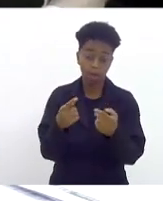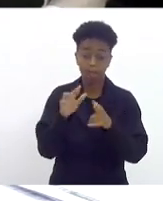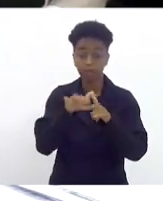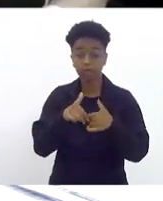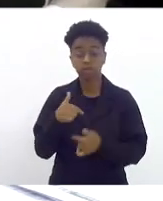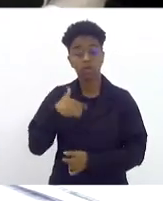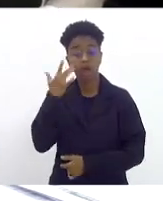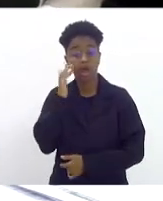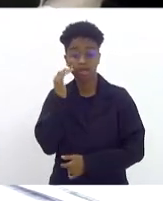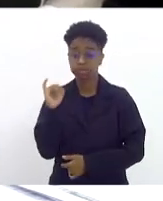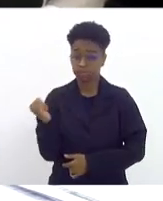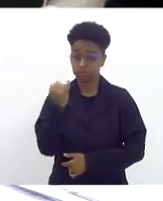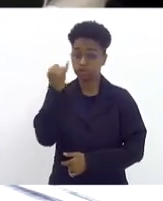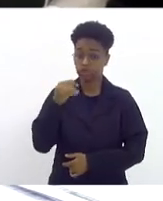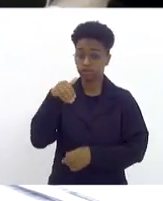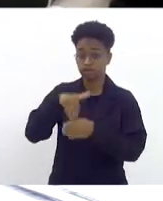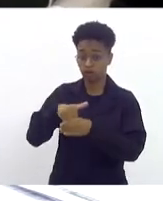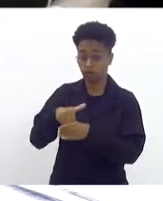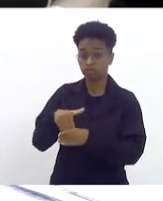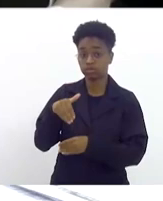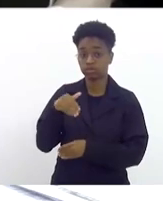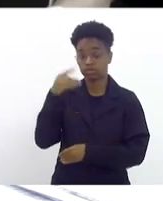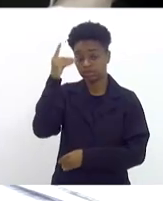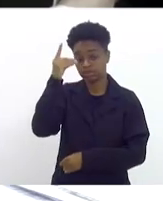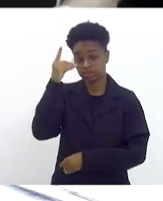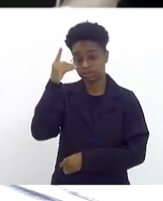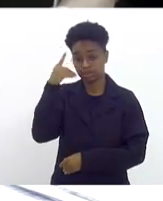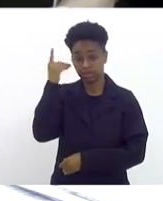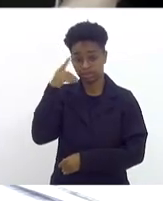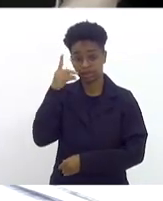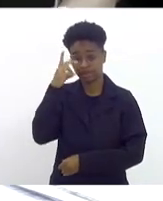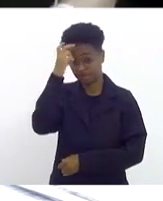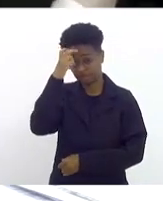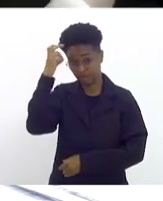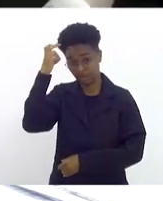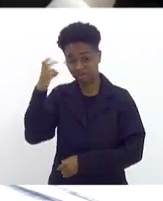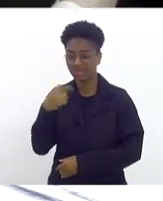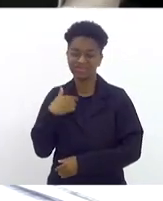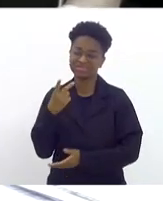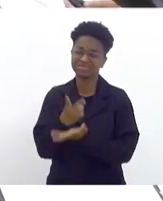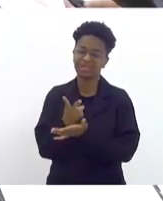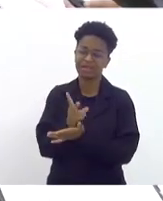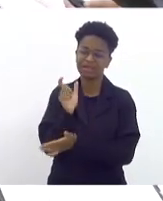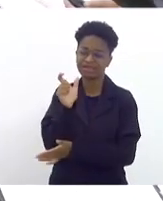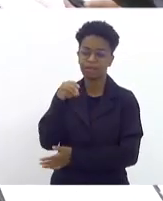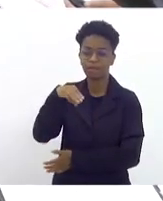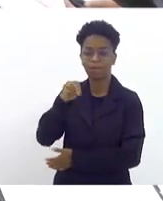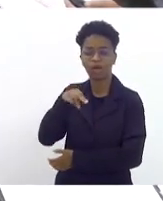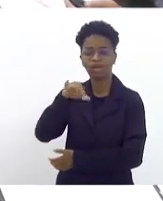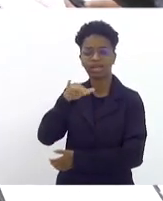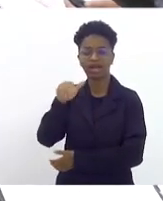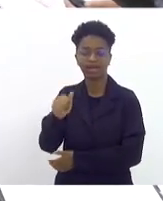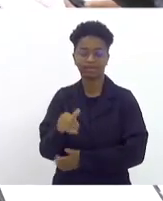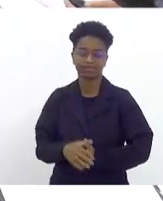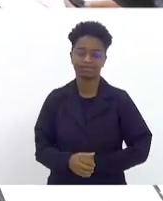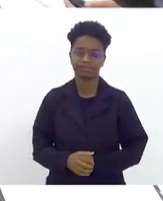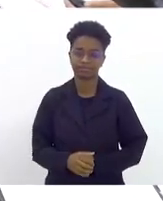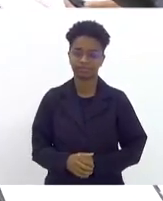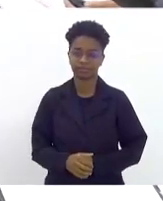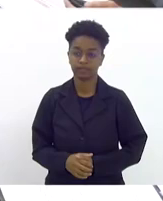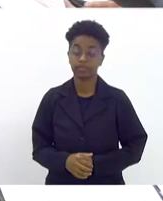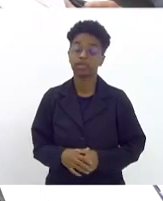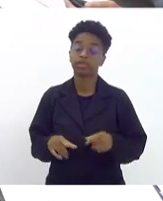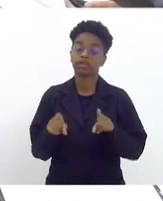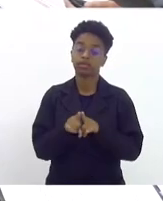pertinente o voto da deputada Mônica Verônica tem um aspecto que eu acho sensível também pertinho aqui